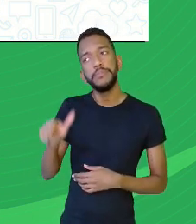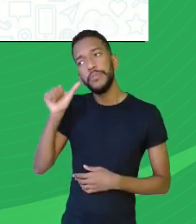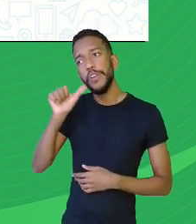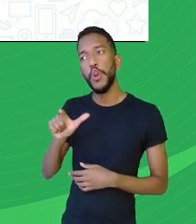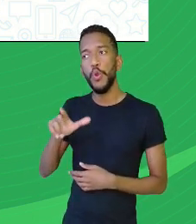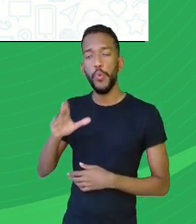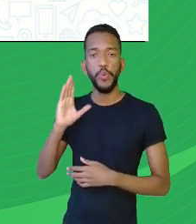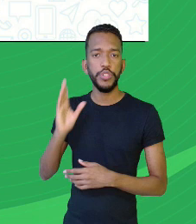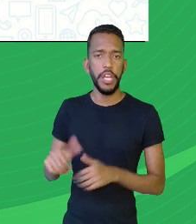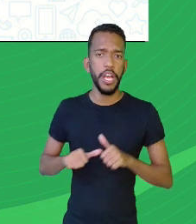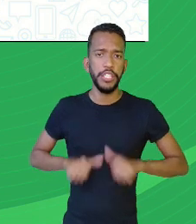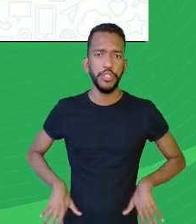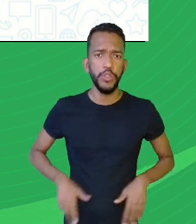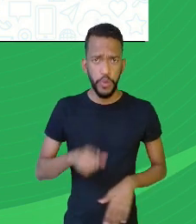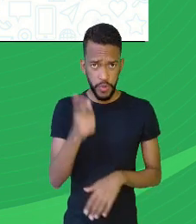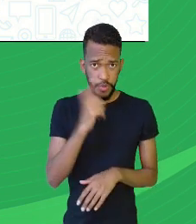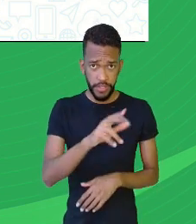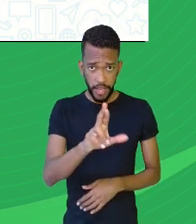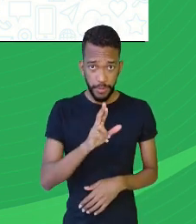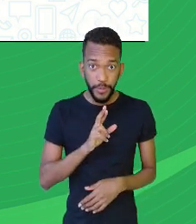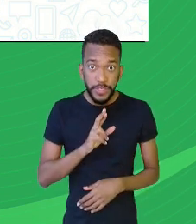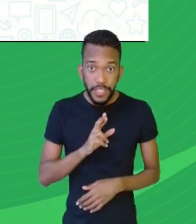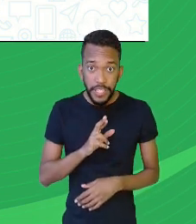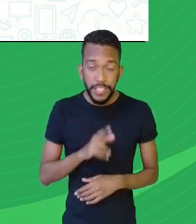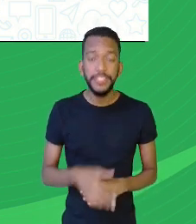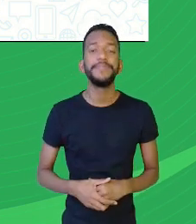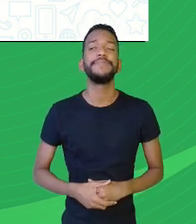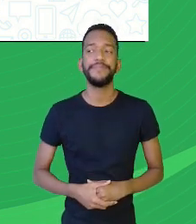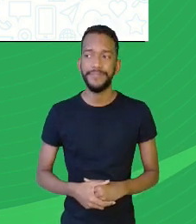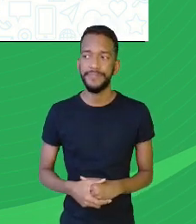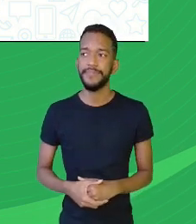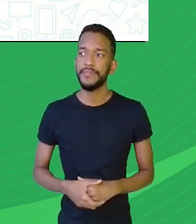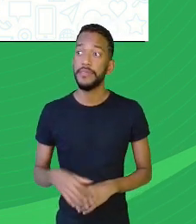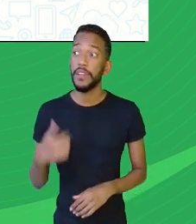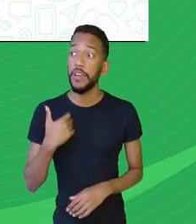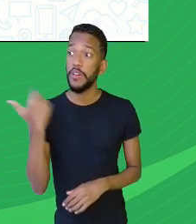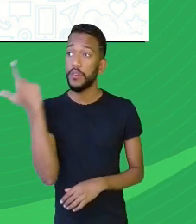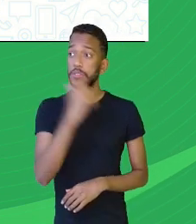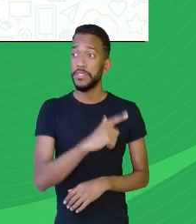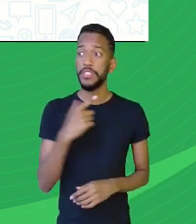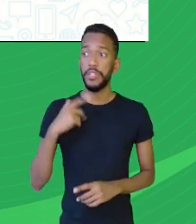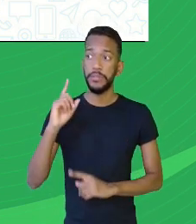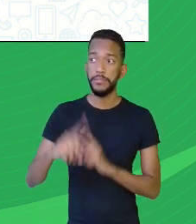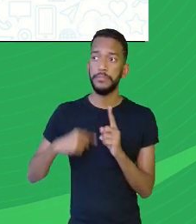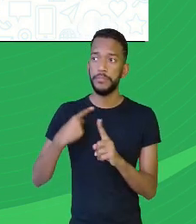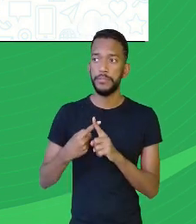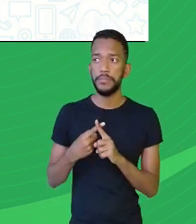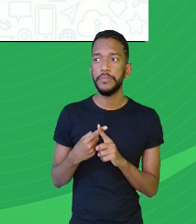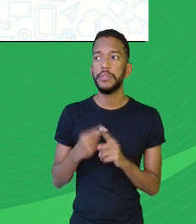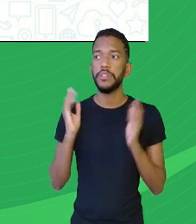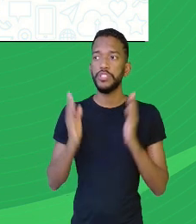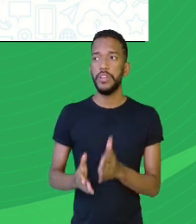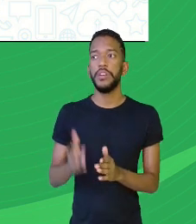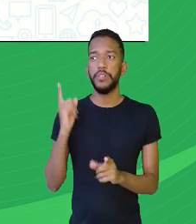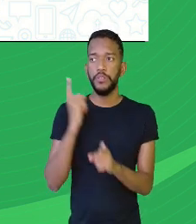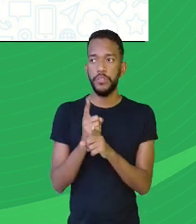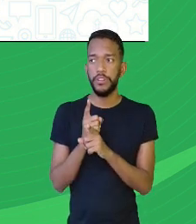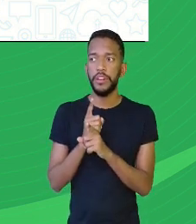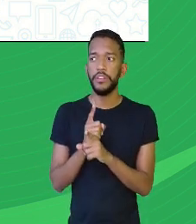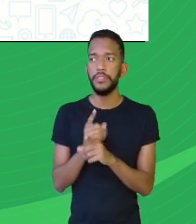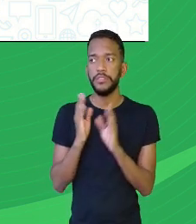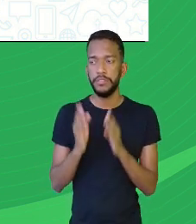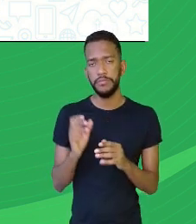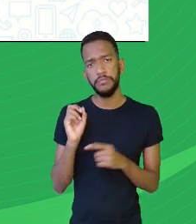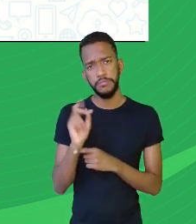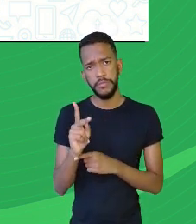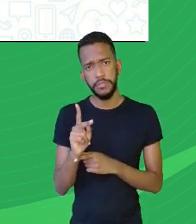Lu? Você consegue me responder? Professor, eu consegui por adição. Olha, eu já encontrei o resultado.